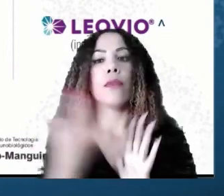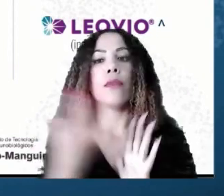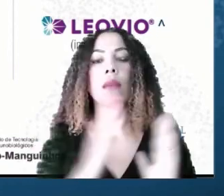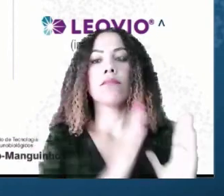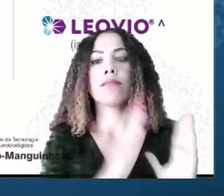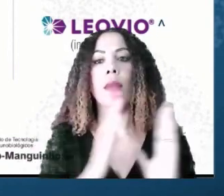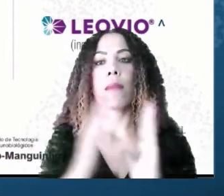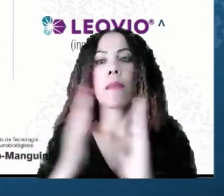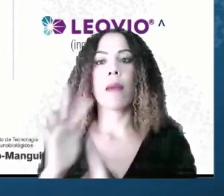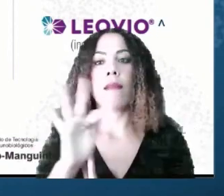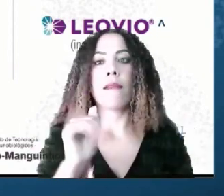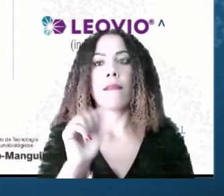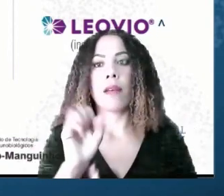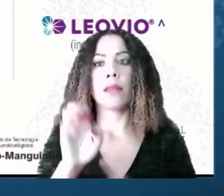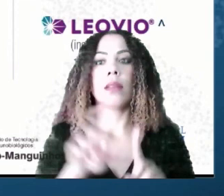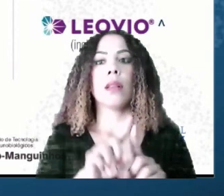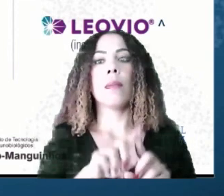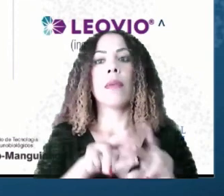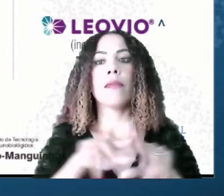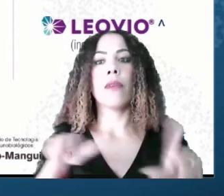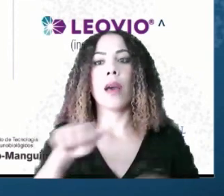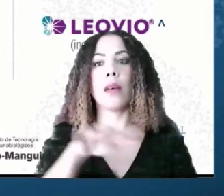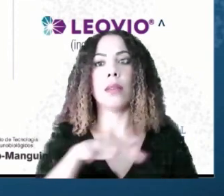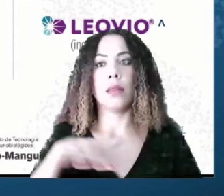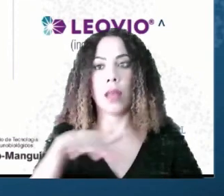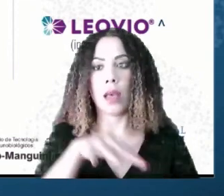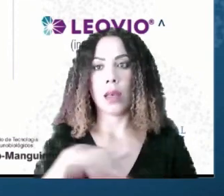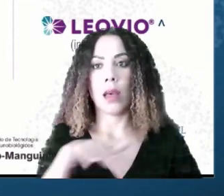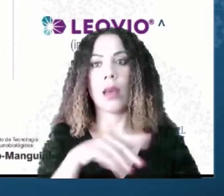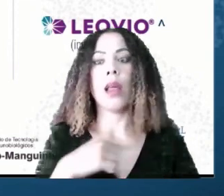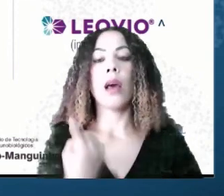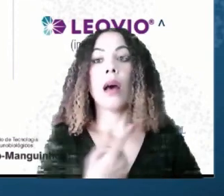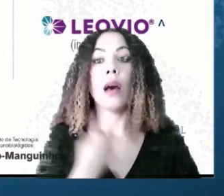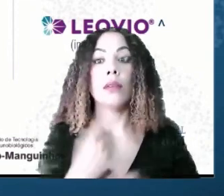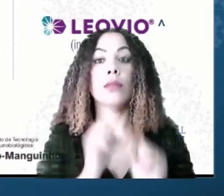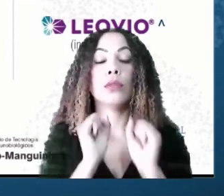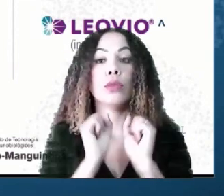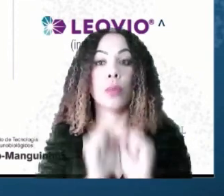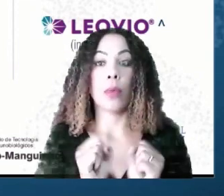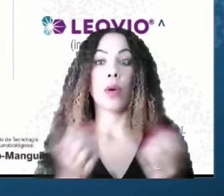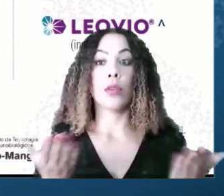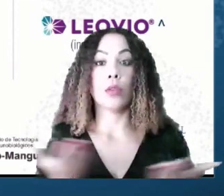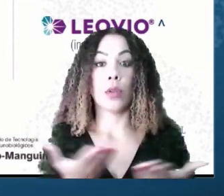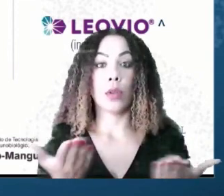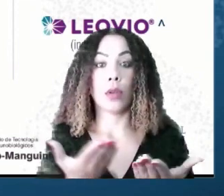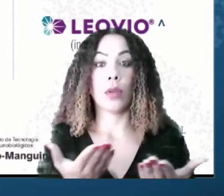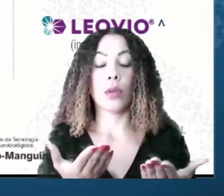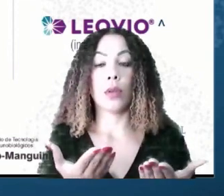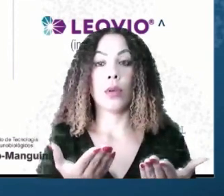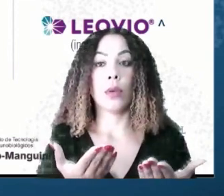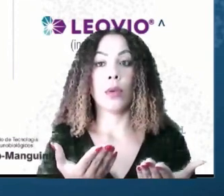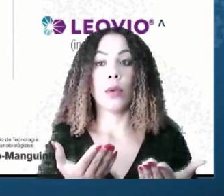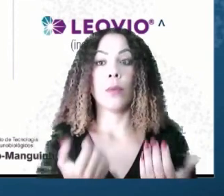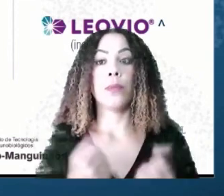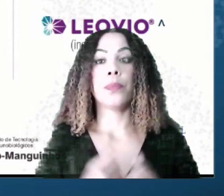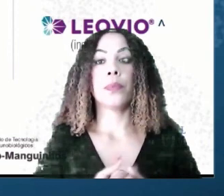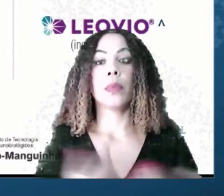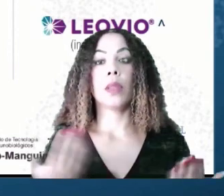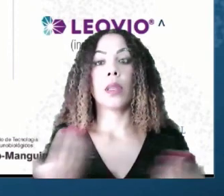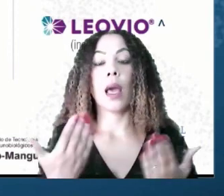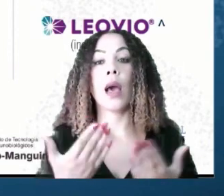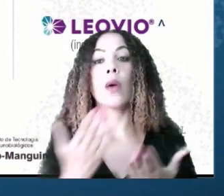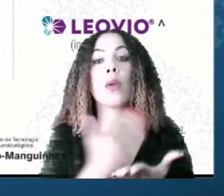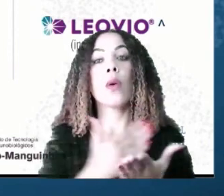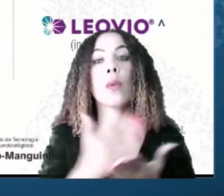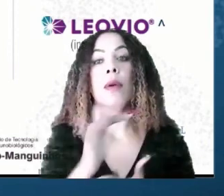e várias áreas e a gente agora estamos entrando na fase